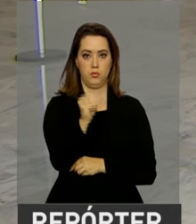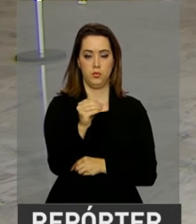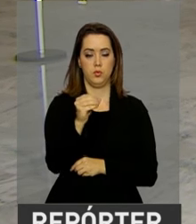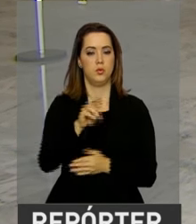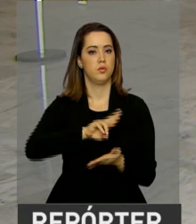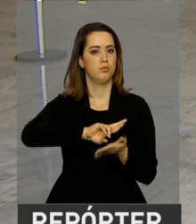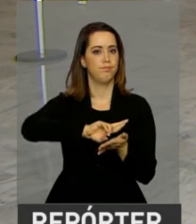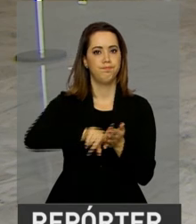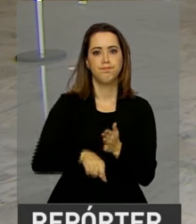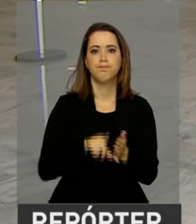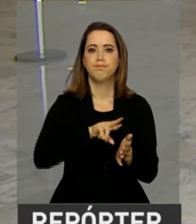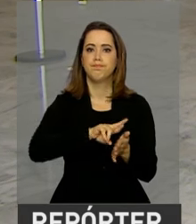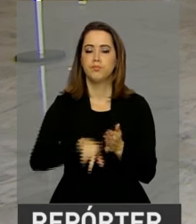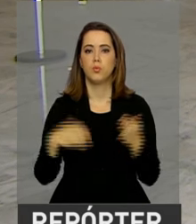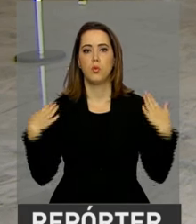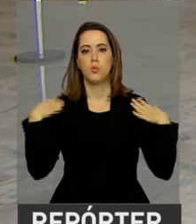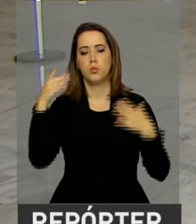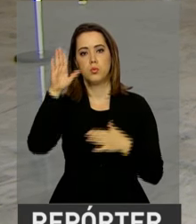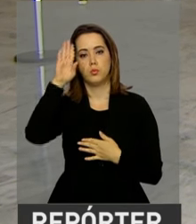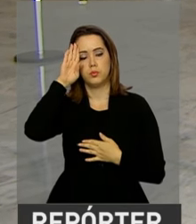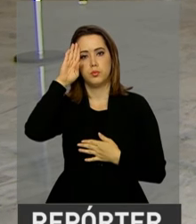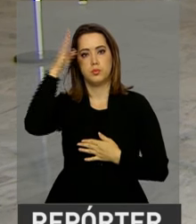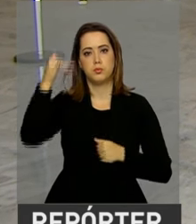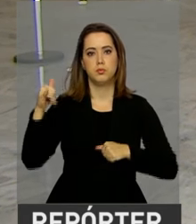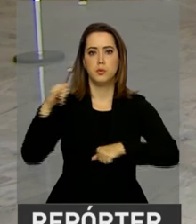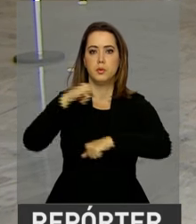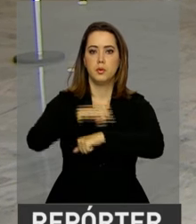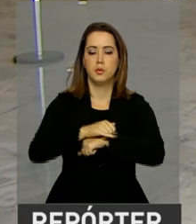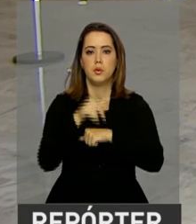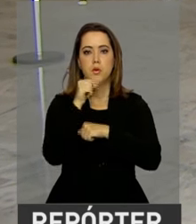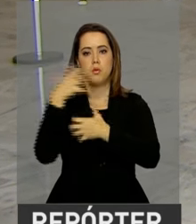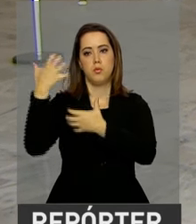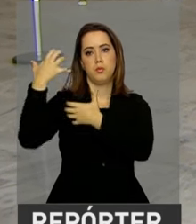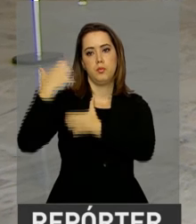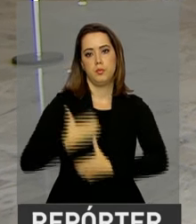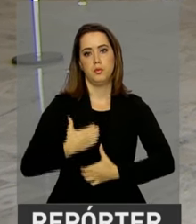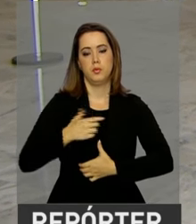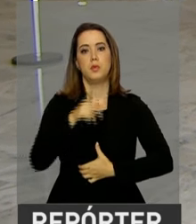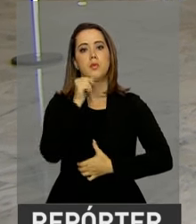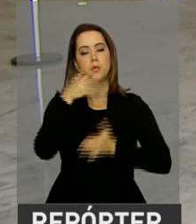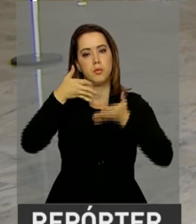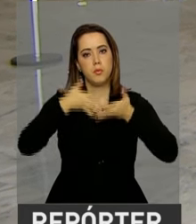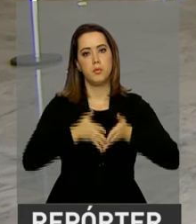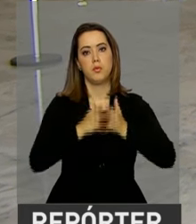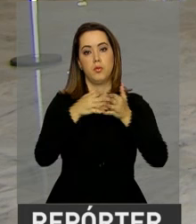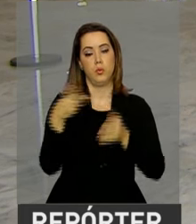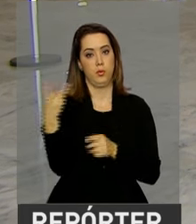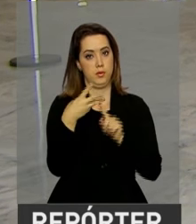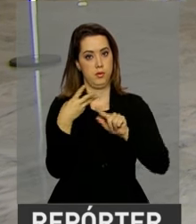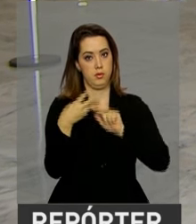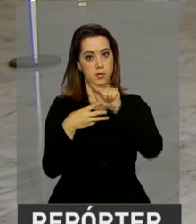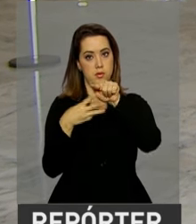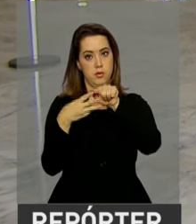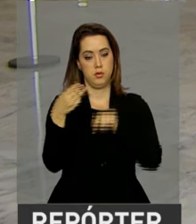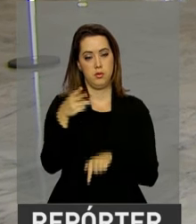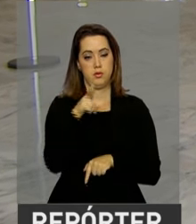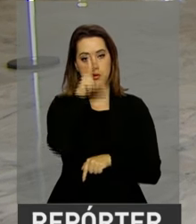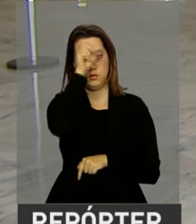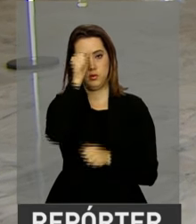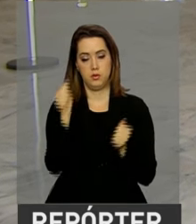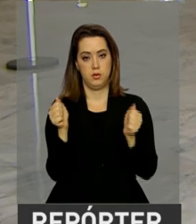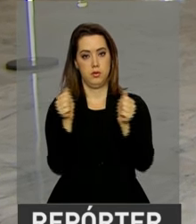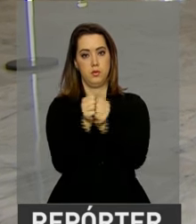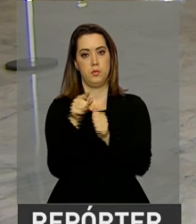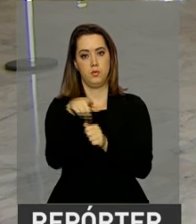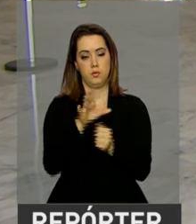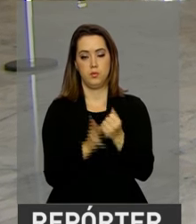Exército, 220 da Marinha e 60 da Força Aérea. Desde segunda-feira que eles já estão planejando essas